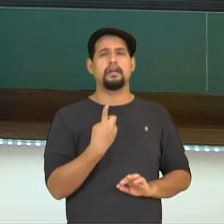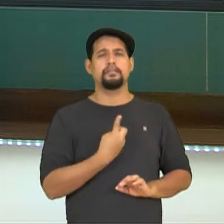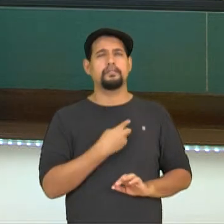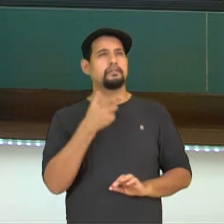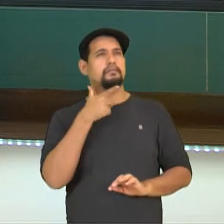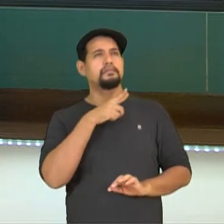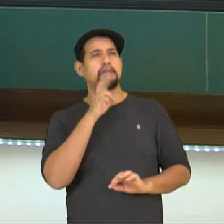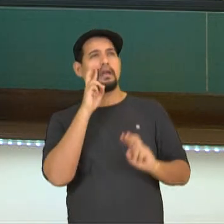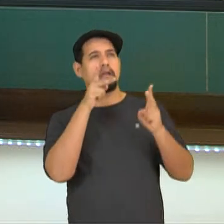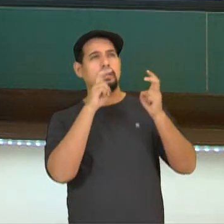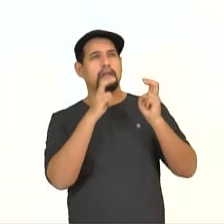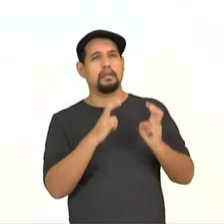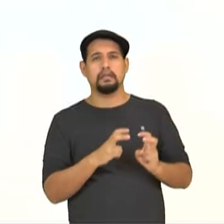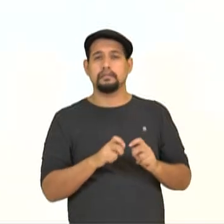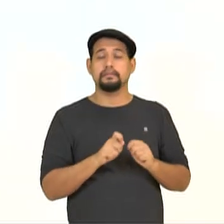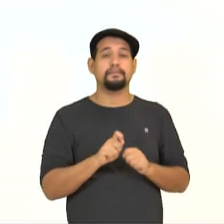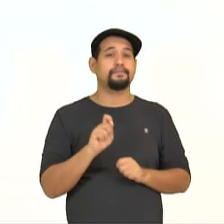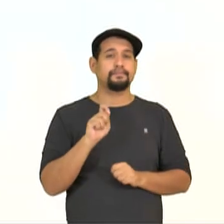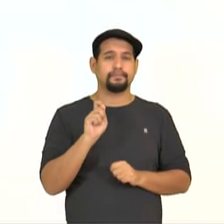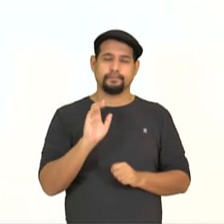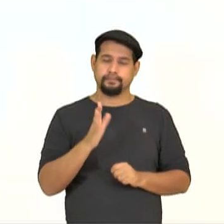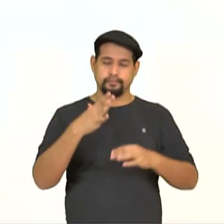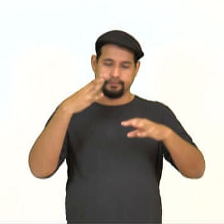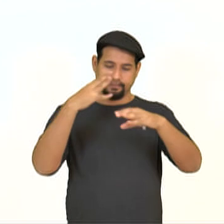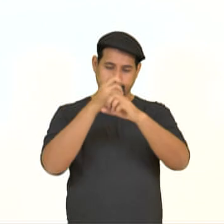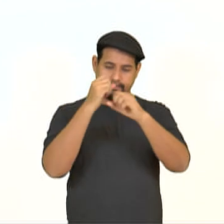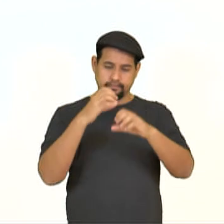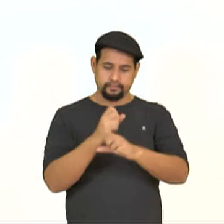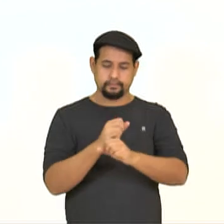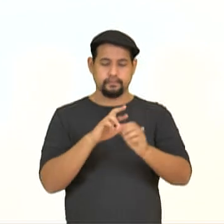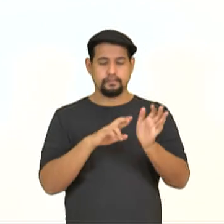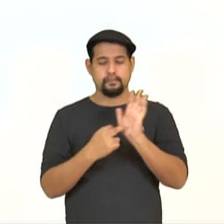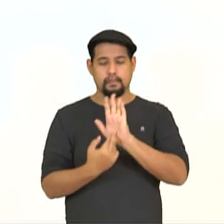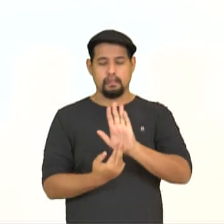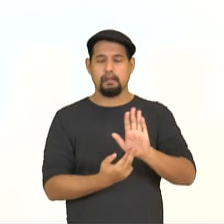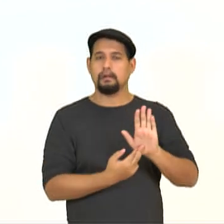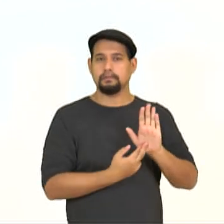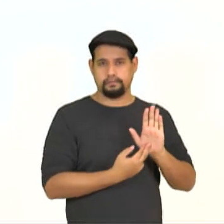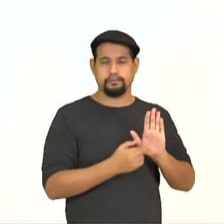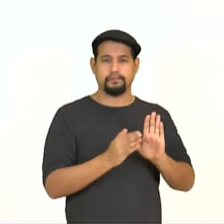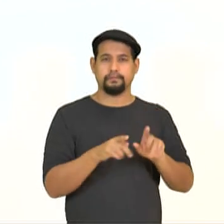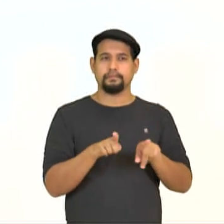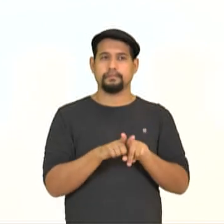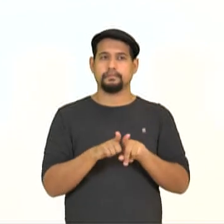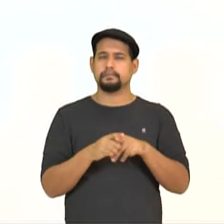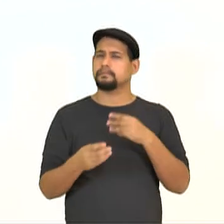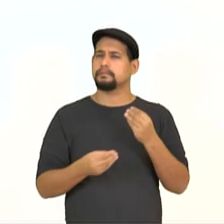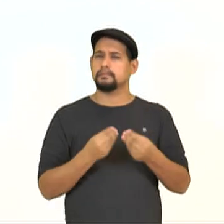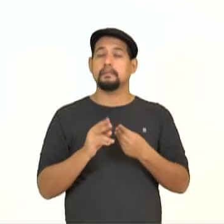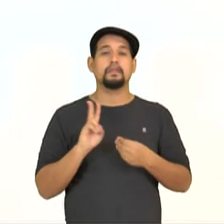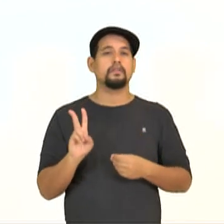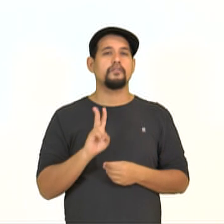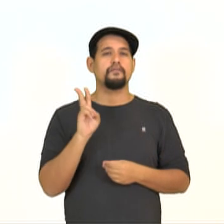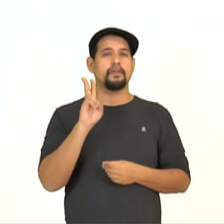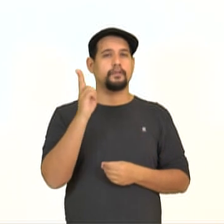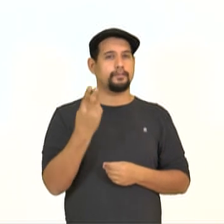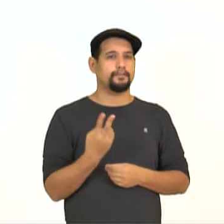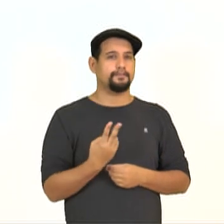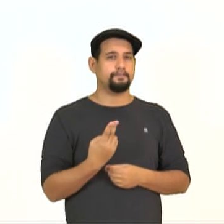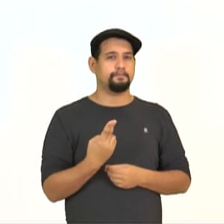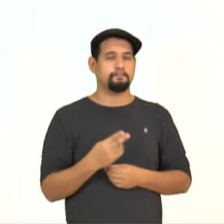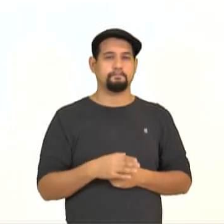consegue fazer, né, esse cálculo, consegue representar graficamente aqui, né, de acordo com o valor